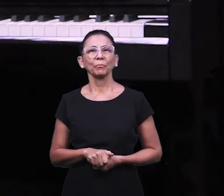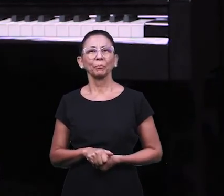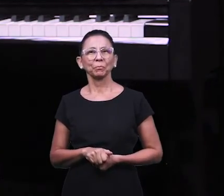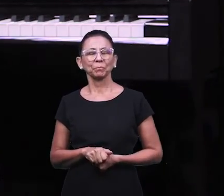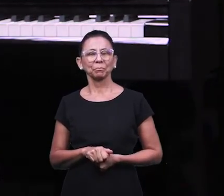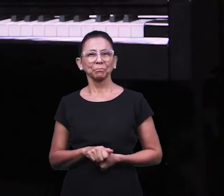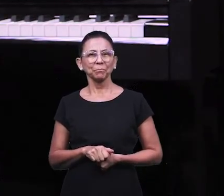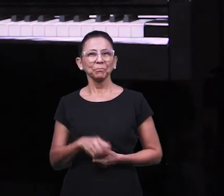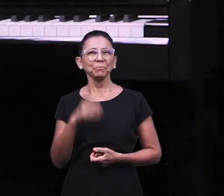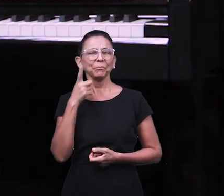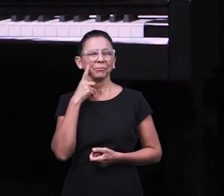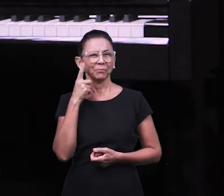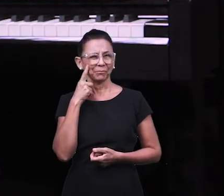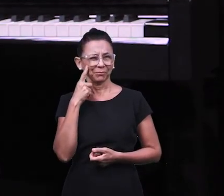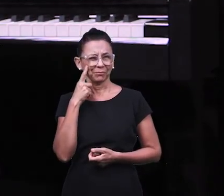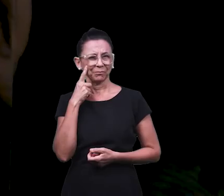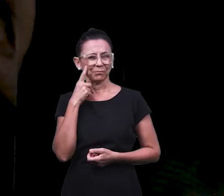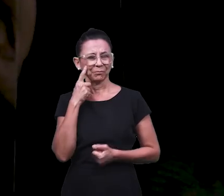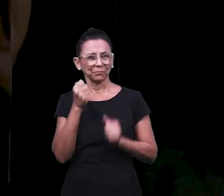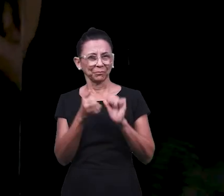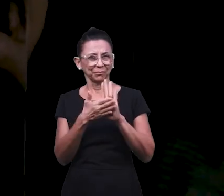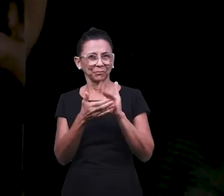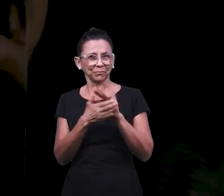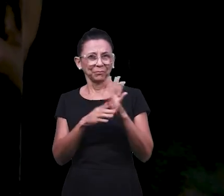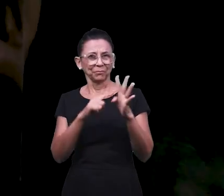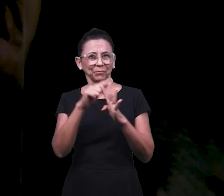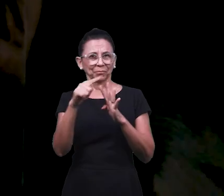vamos ouvir mais um trecho de um louvor do quarteto?